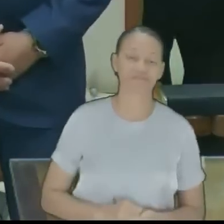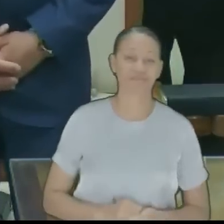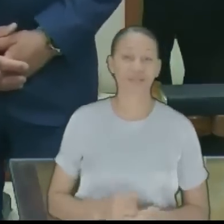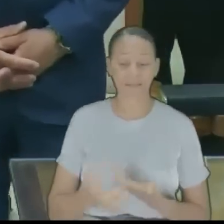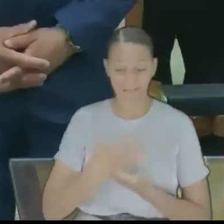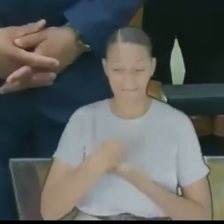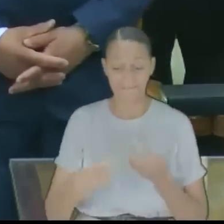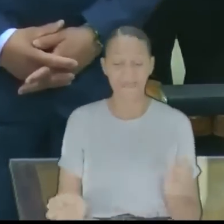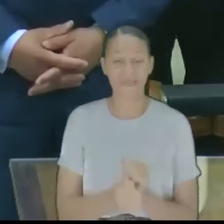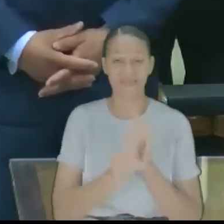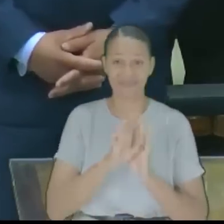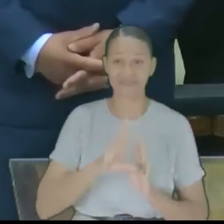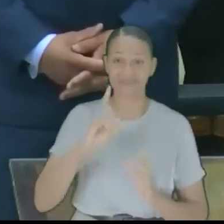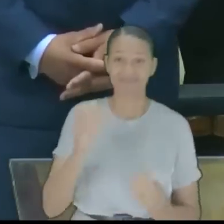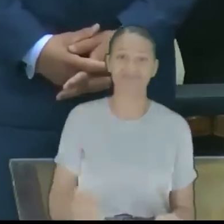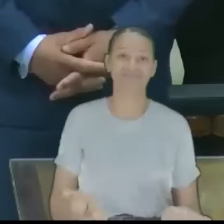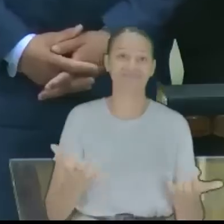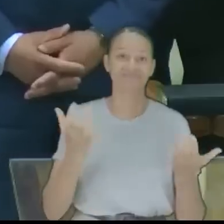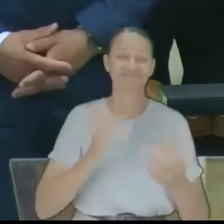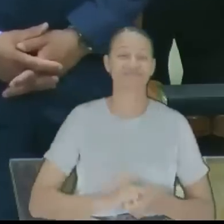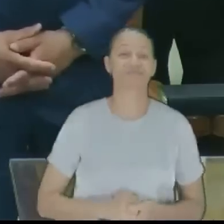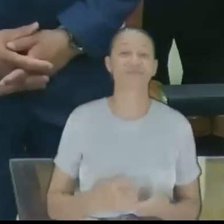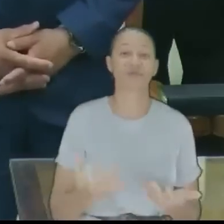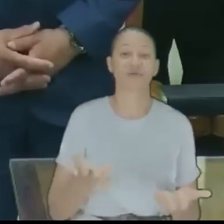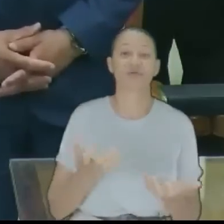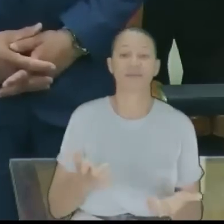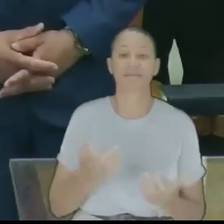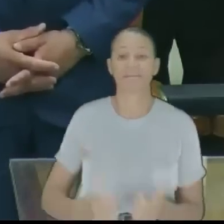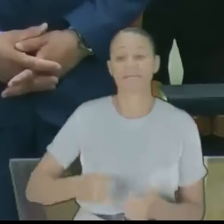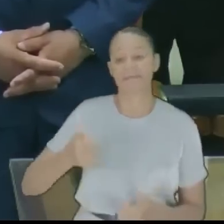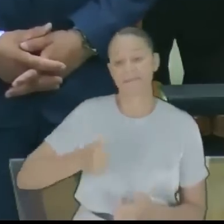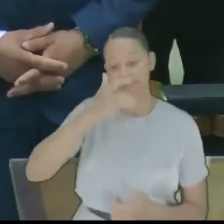Quem pode dar glória para Deus? Eu quero saber onde está a